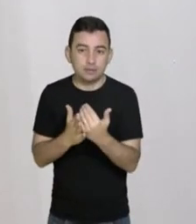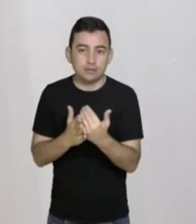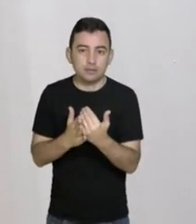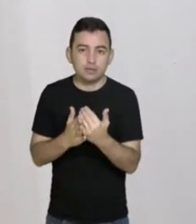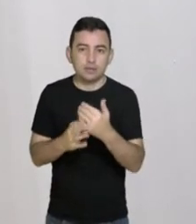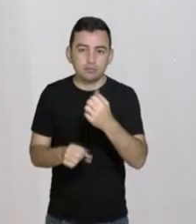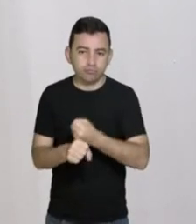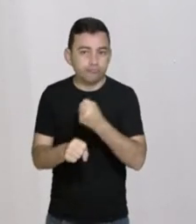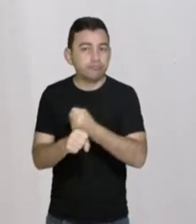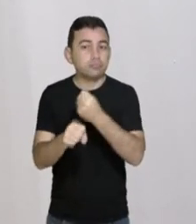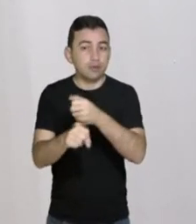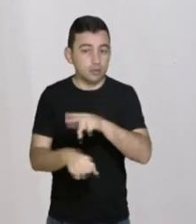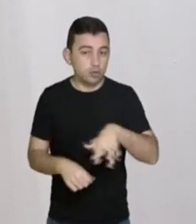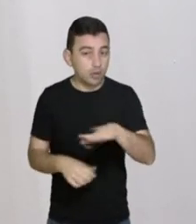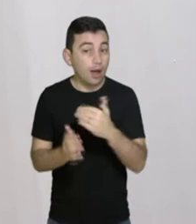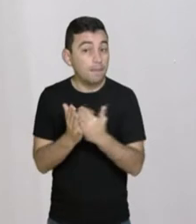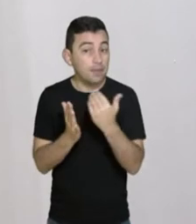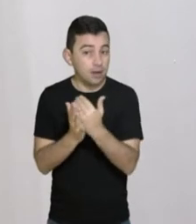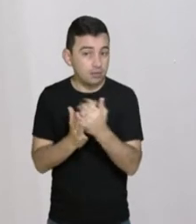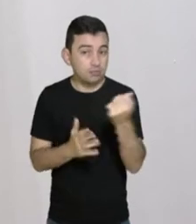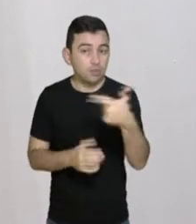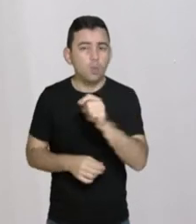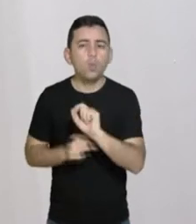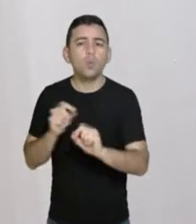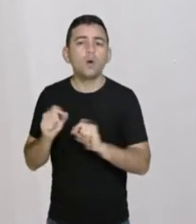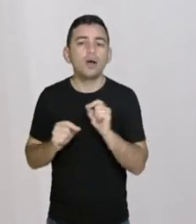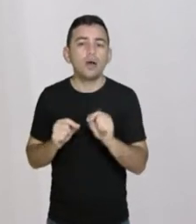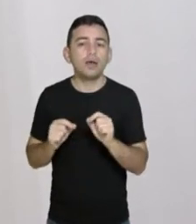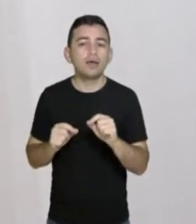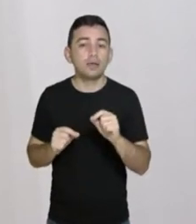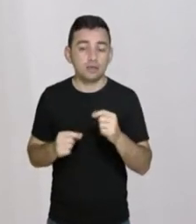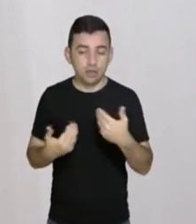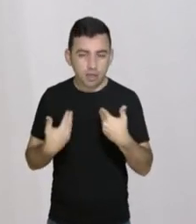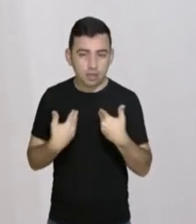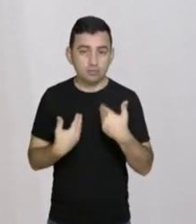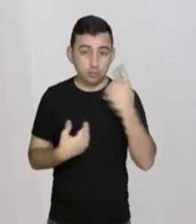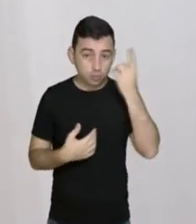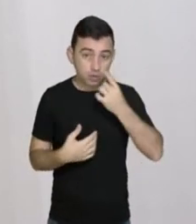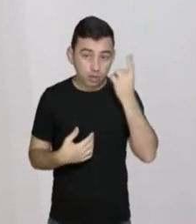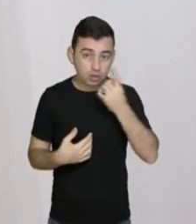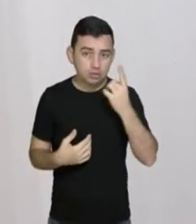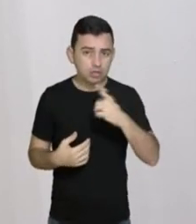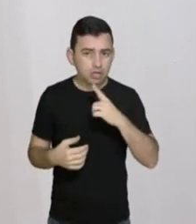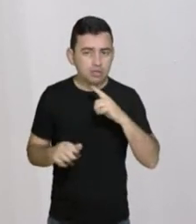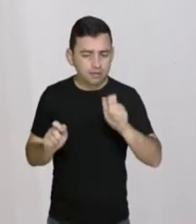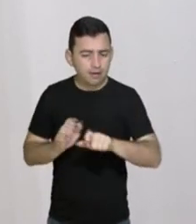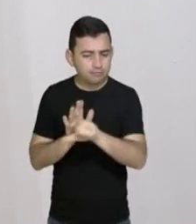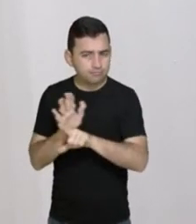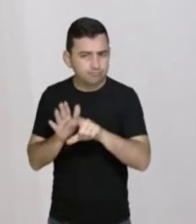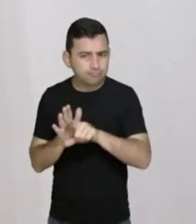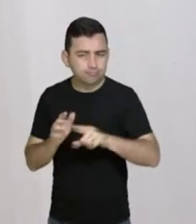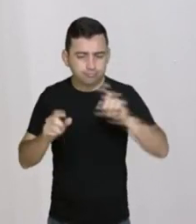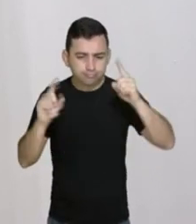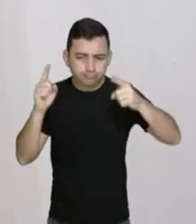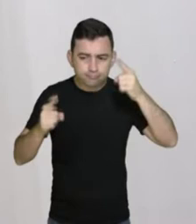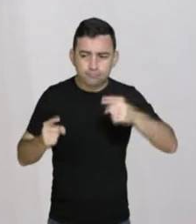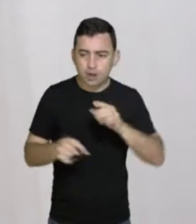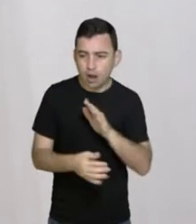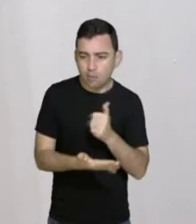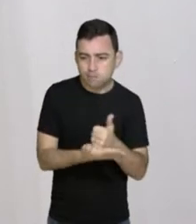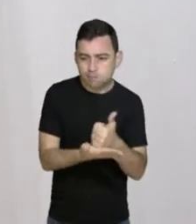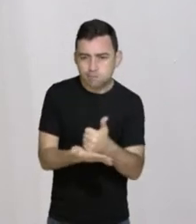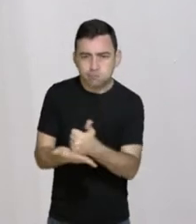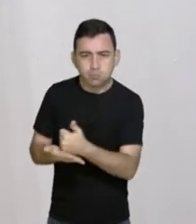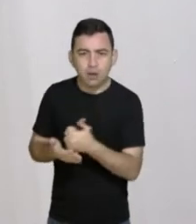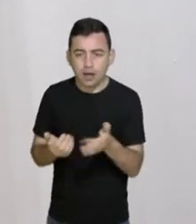obras regionais. O deputado tem sim a função de legislar pelos interesses da população, de todo o